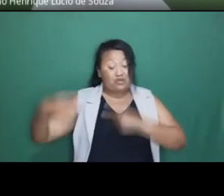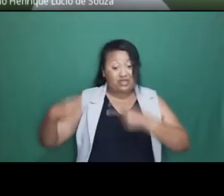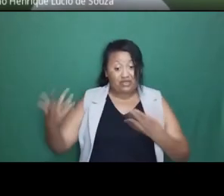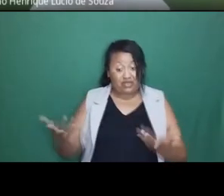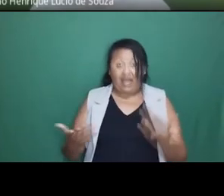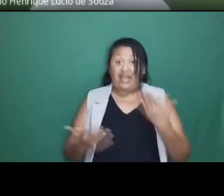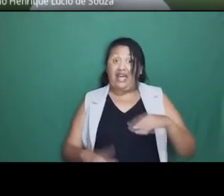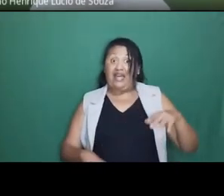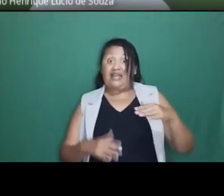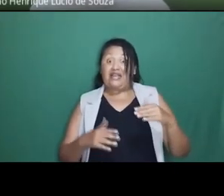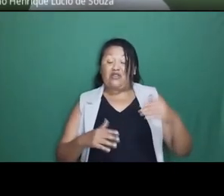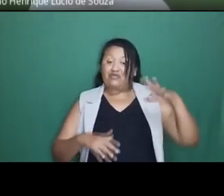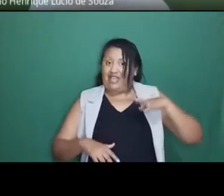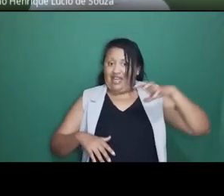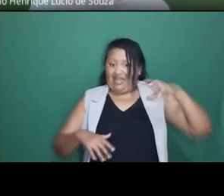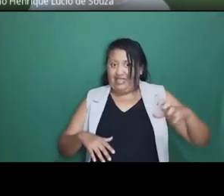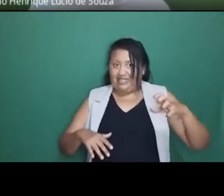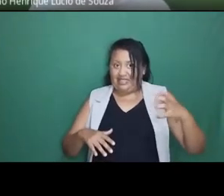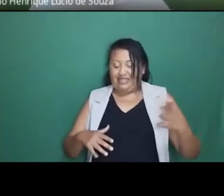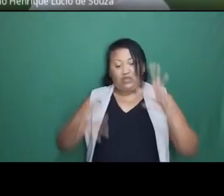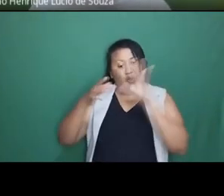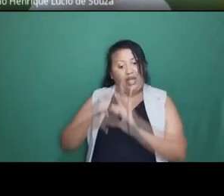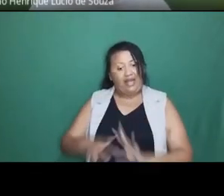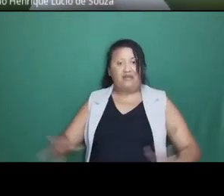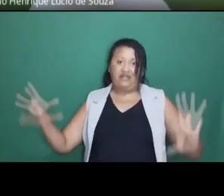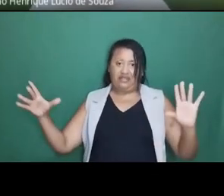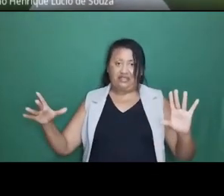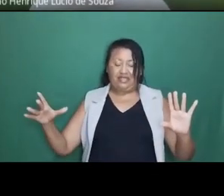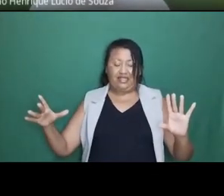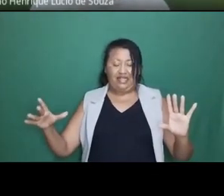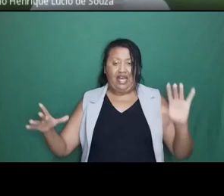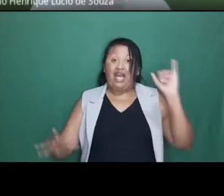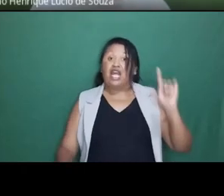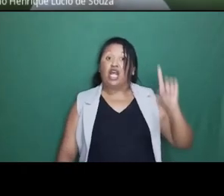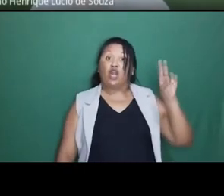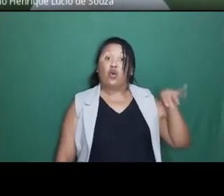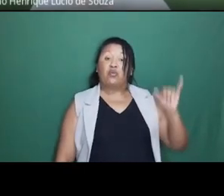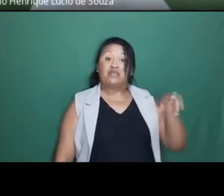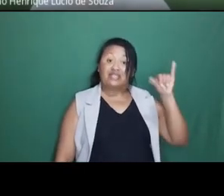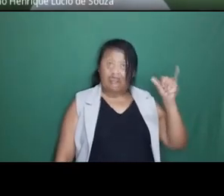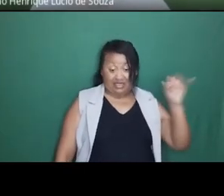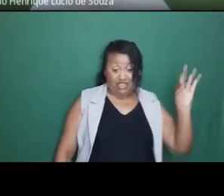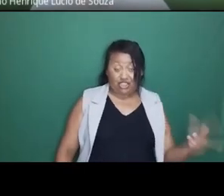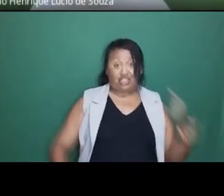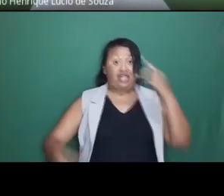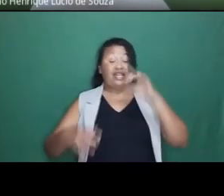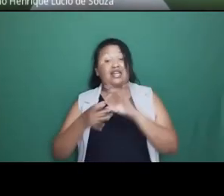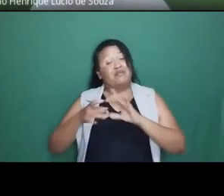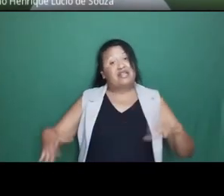princípios principalmente do liberalismo Iluminista da liberalismo político foi